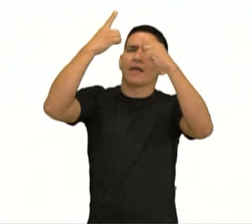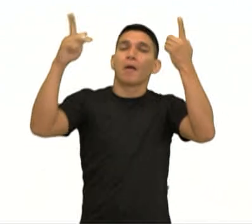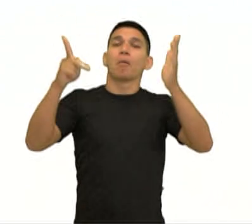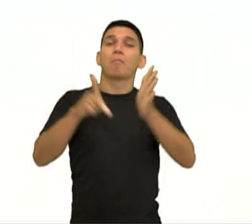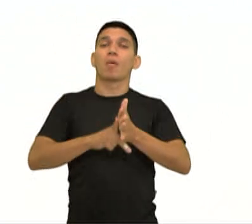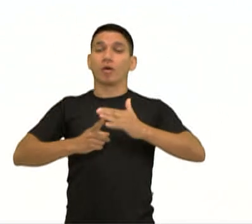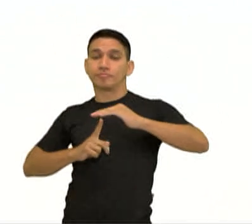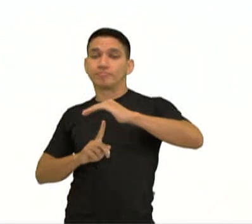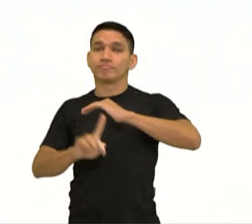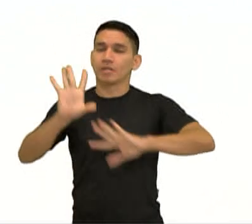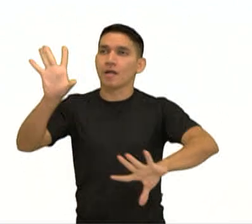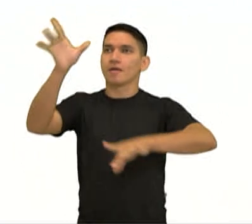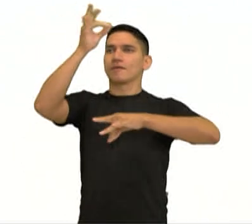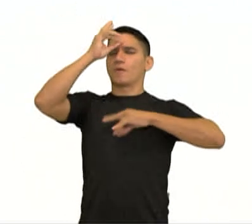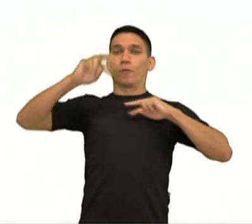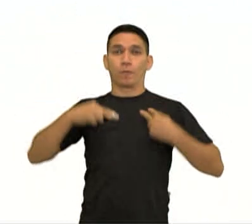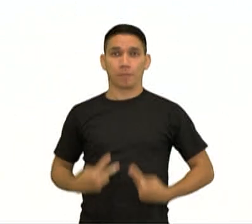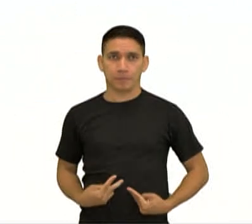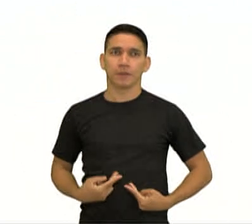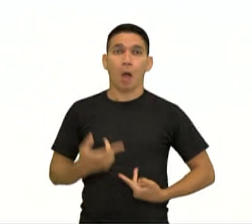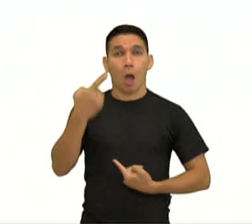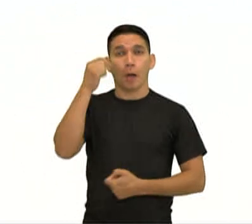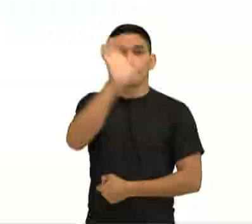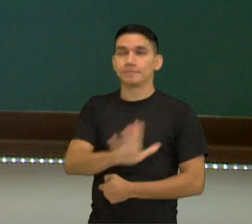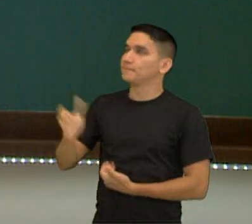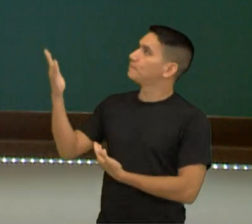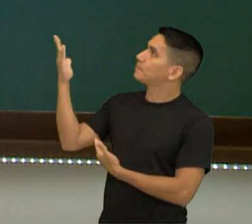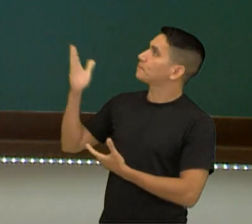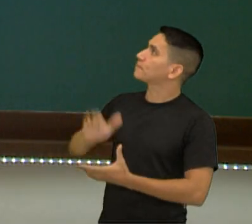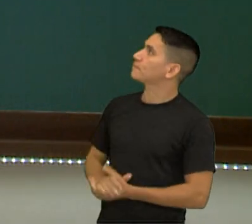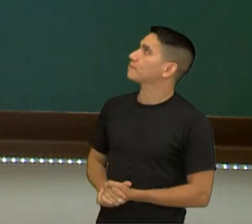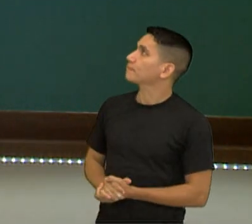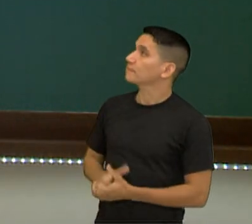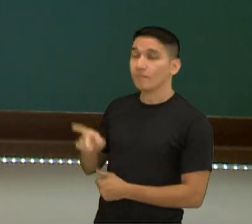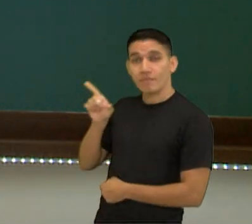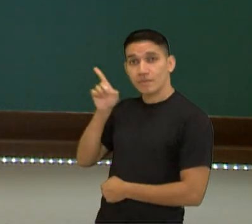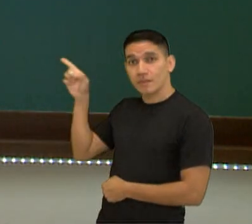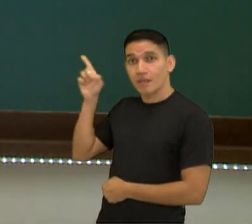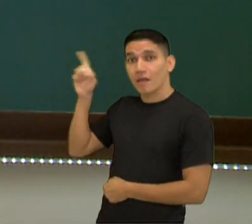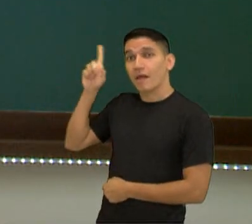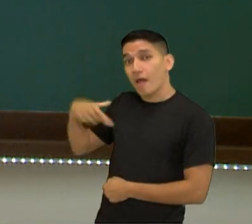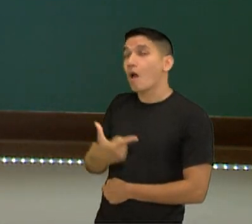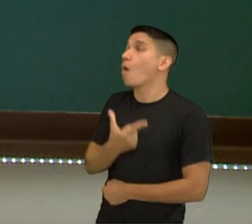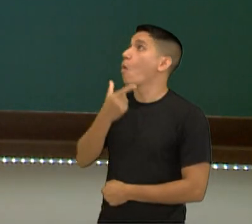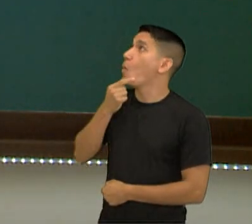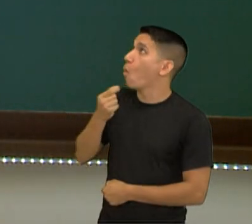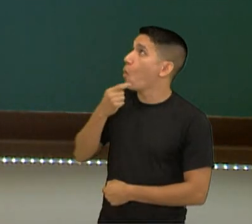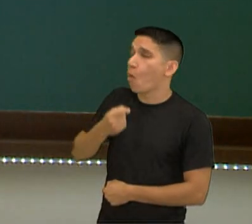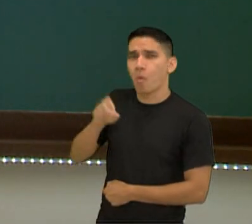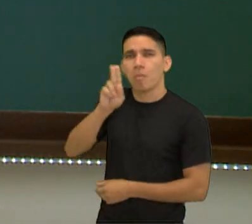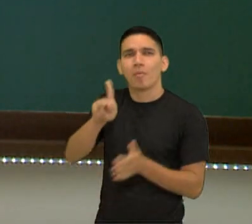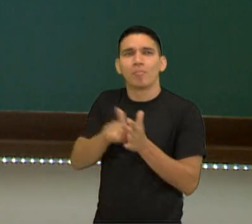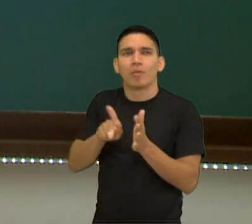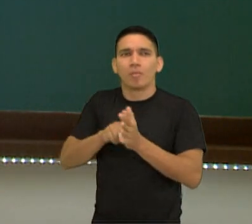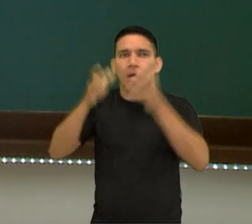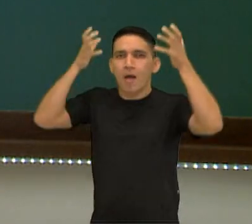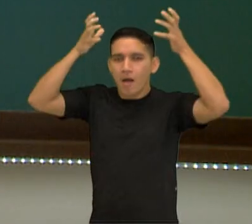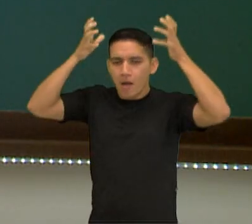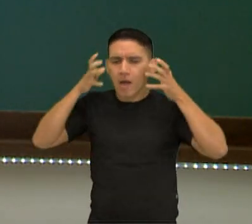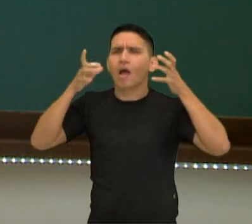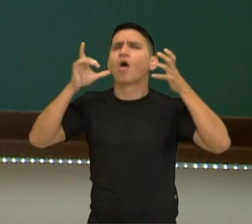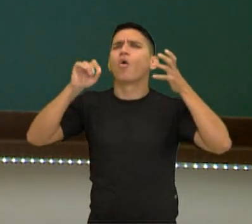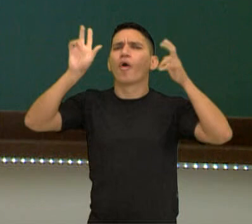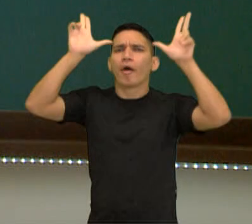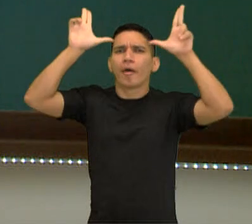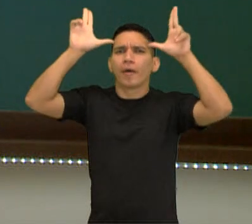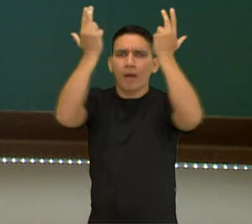cênica humana. Vejam esta figura aqui do lado. Nós estamos vendo um homem, né, com uma cabeça de coelho, ou com uma cabeça